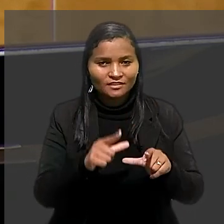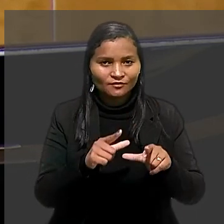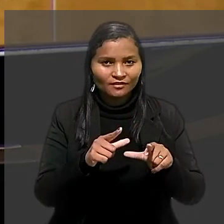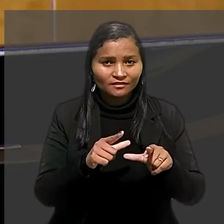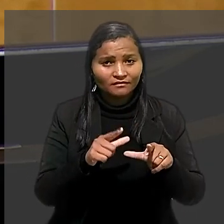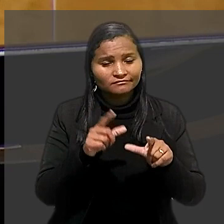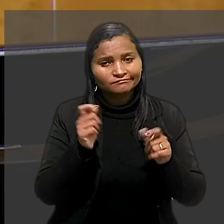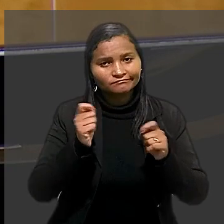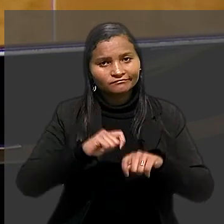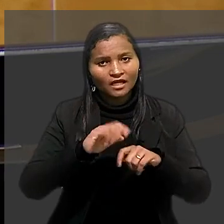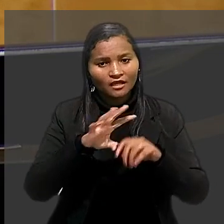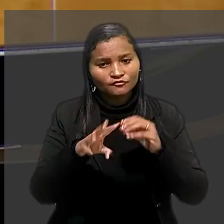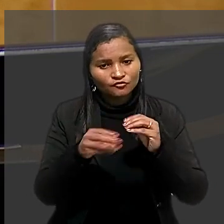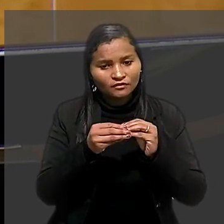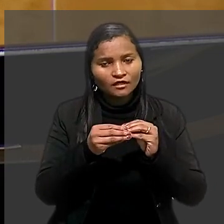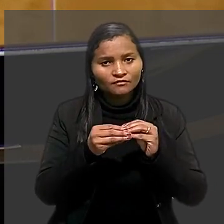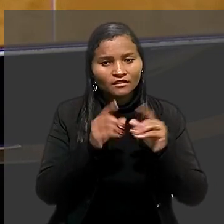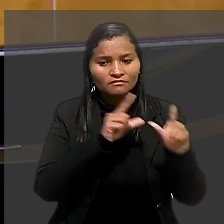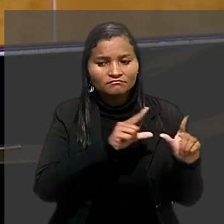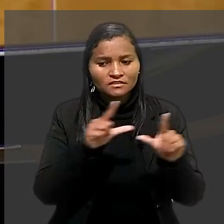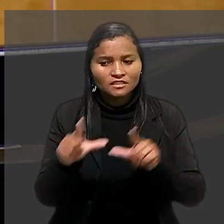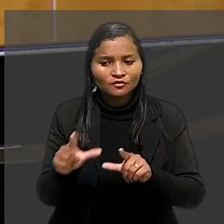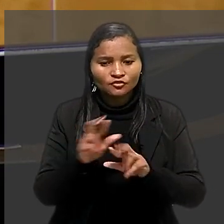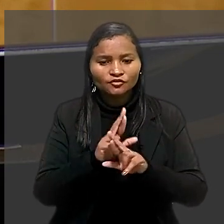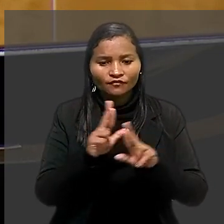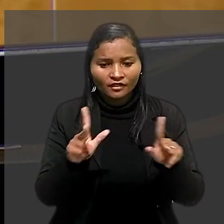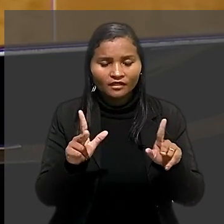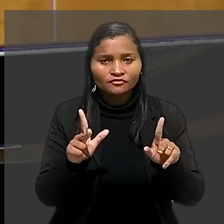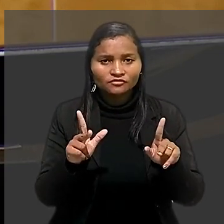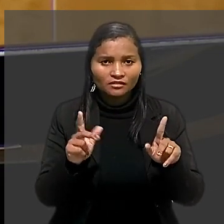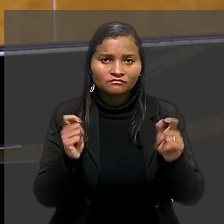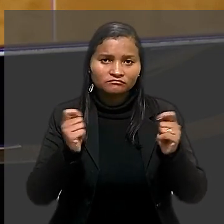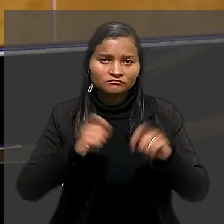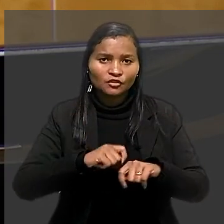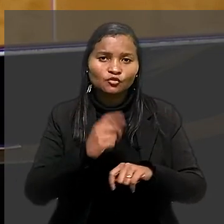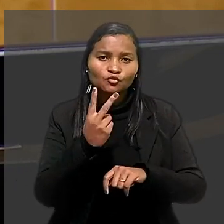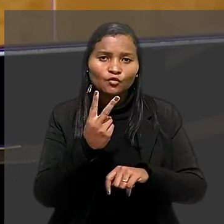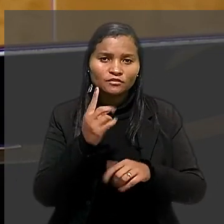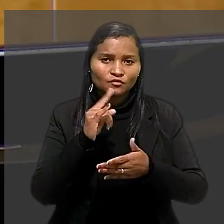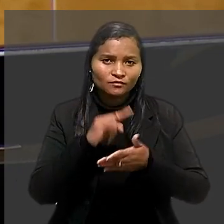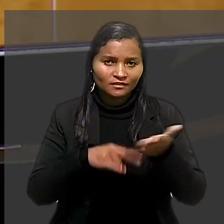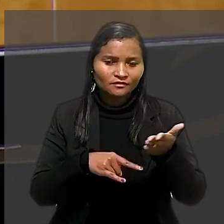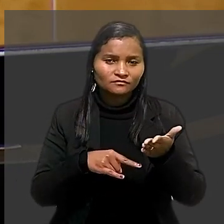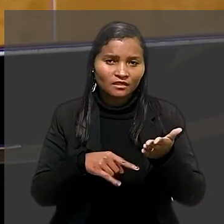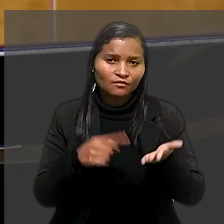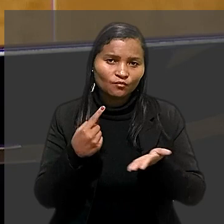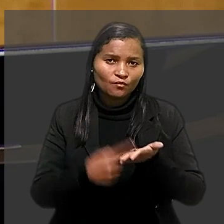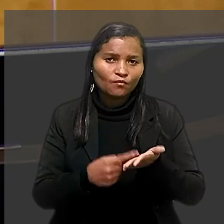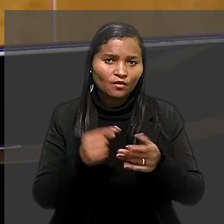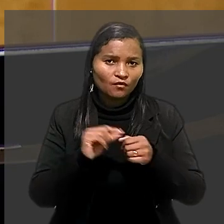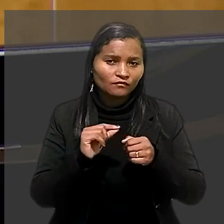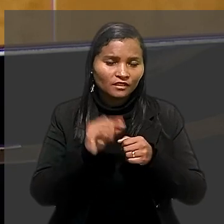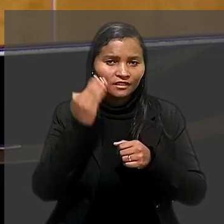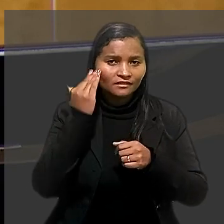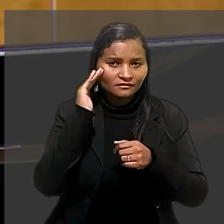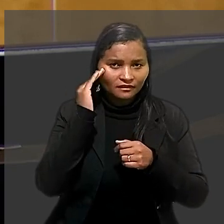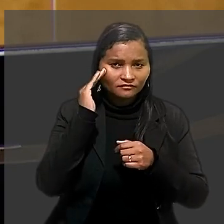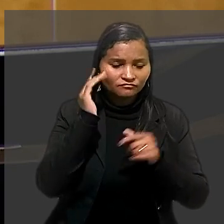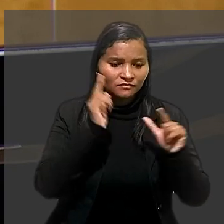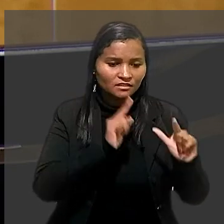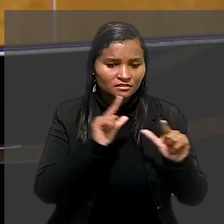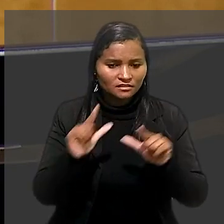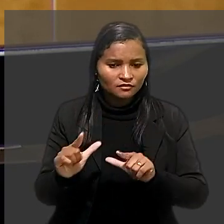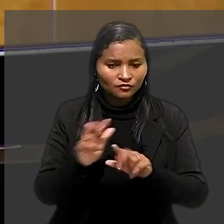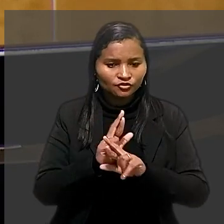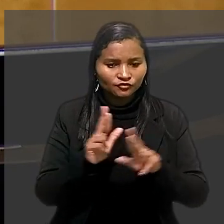setor, dariam aso ao adicional, enquanto que setores diversos dariam aso a 2 contratos. O acordo recorrido entende